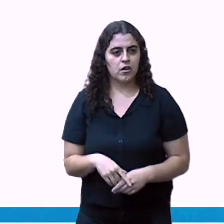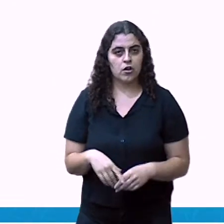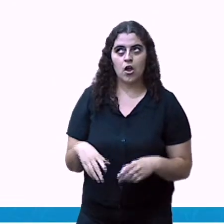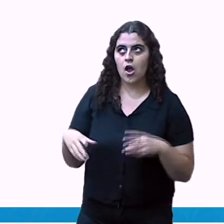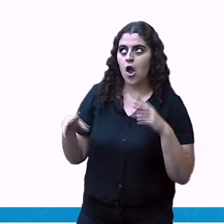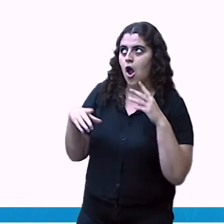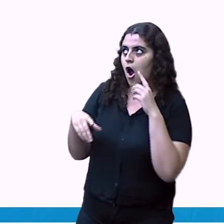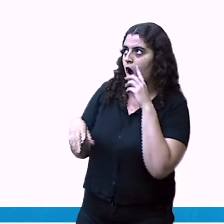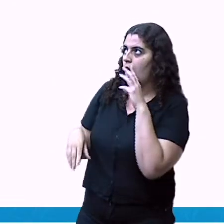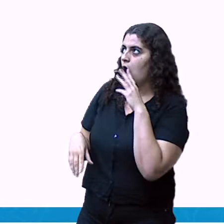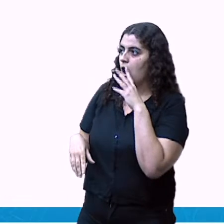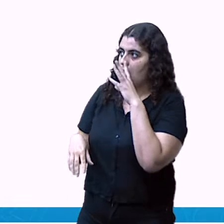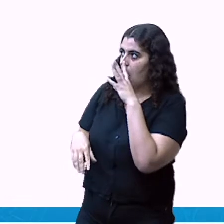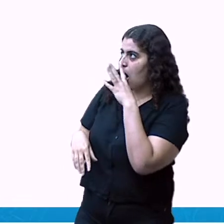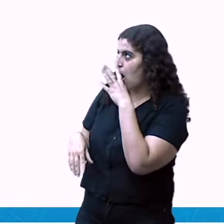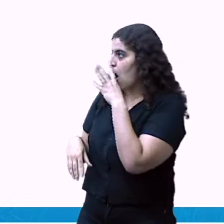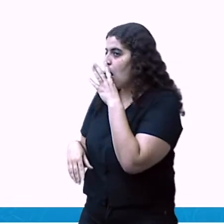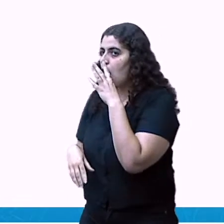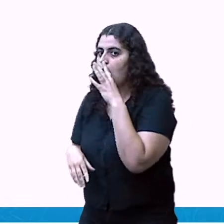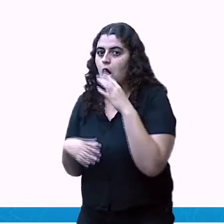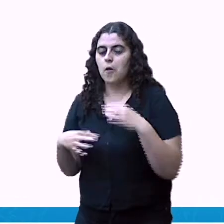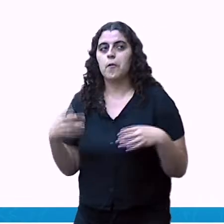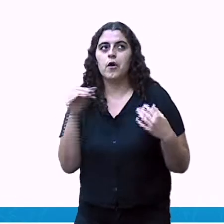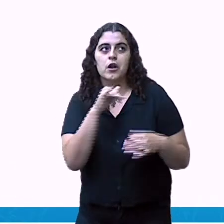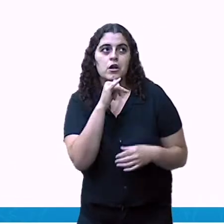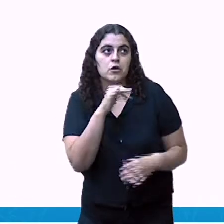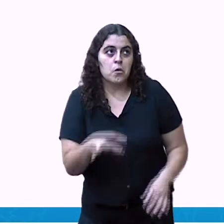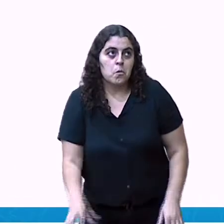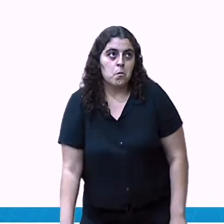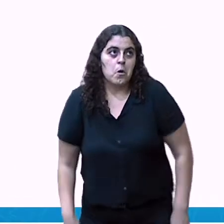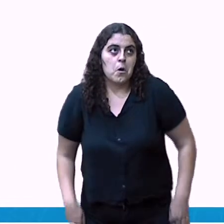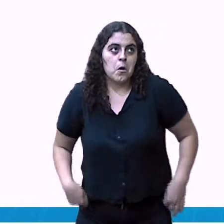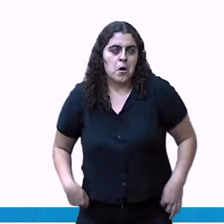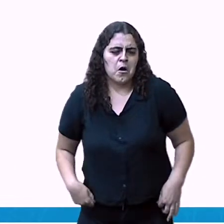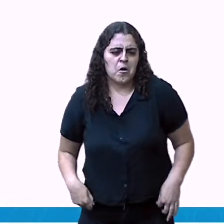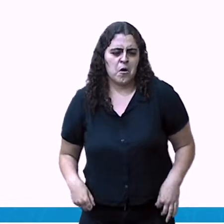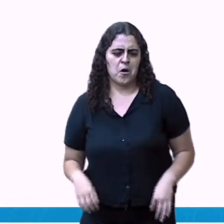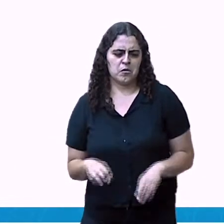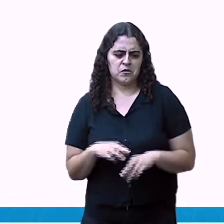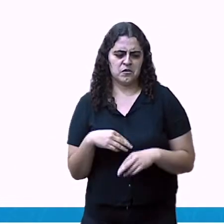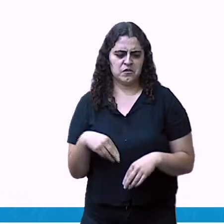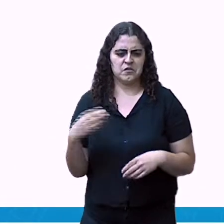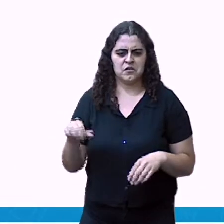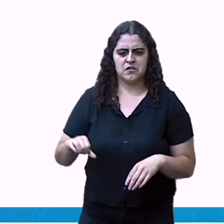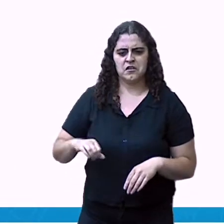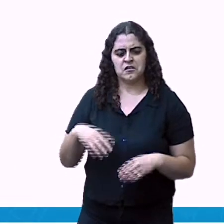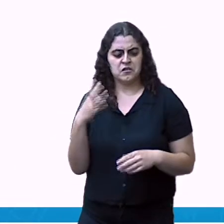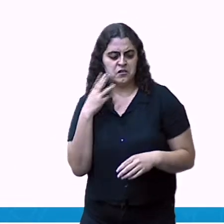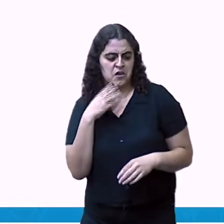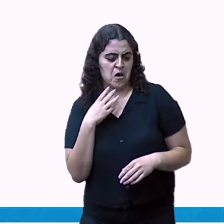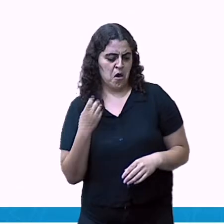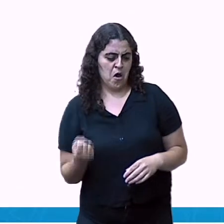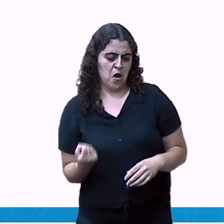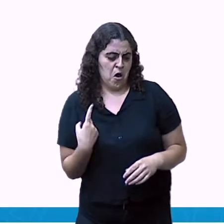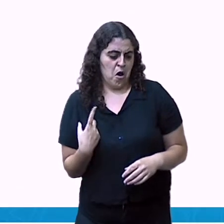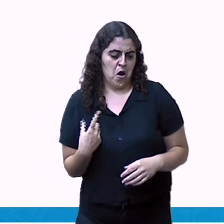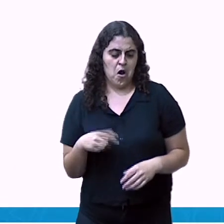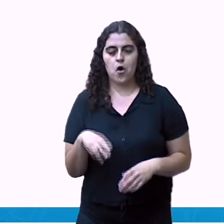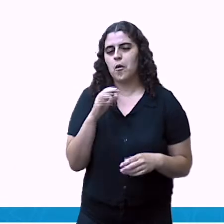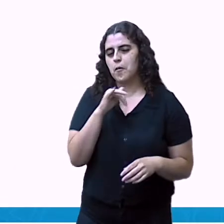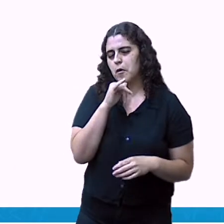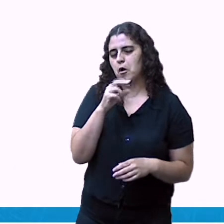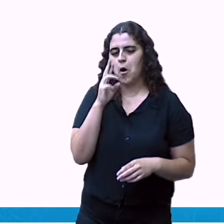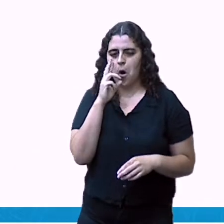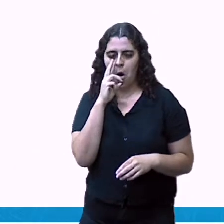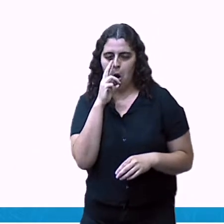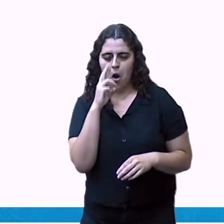toda a gente. Botar uma calça meio escandalosa, assim como umas calças todas rosas, toda